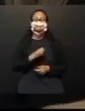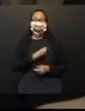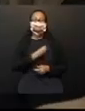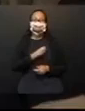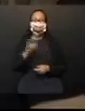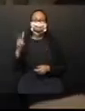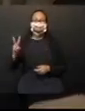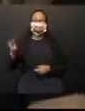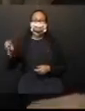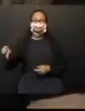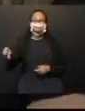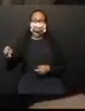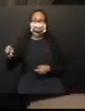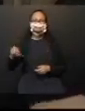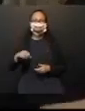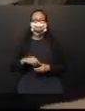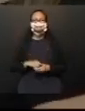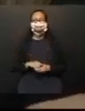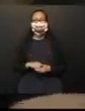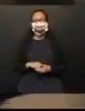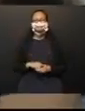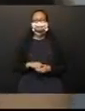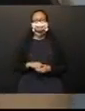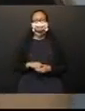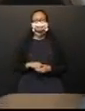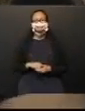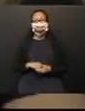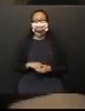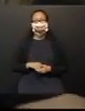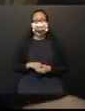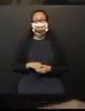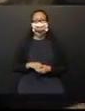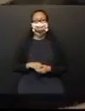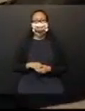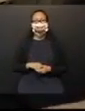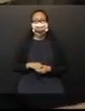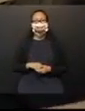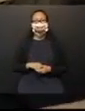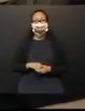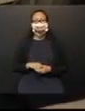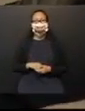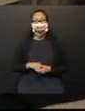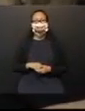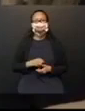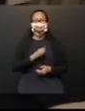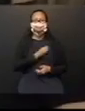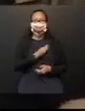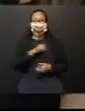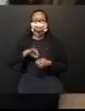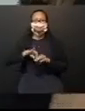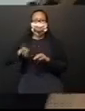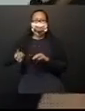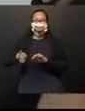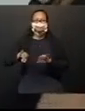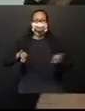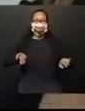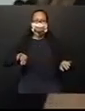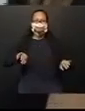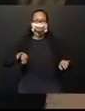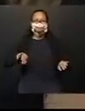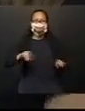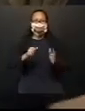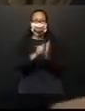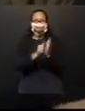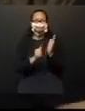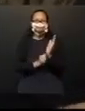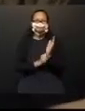192 e 29, tá? E esse aqui é o primeiro ali, ó, é a decomposição, algoritmo pela